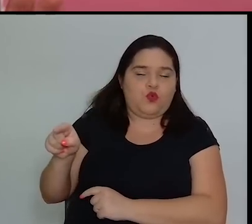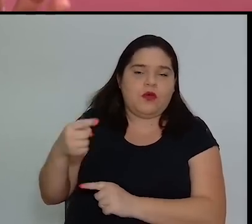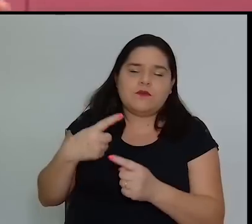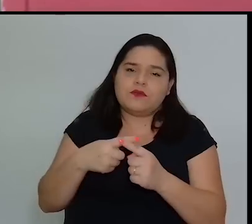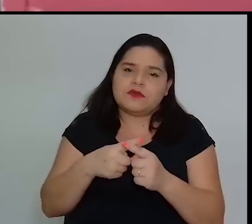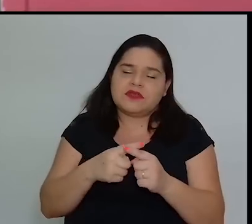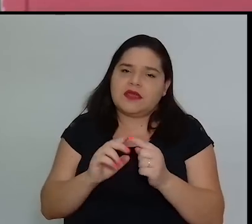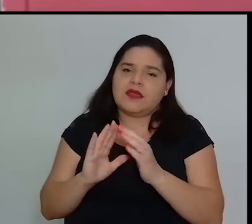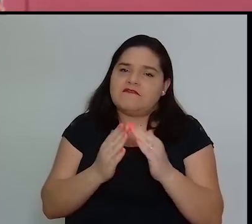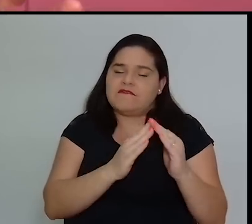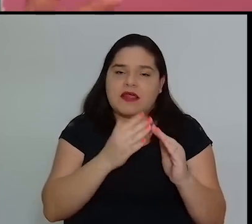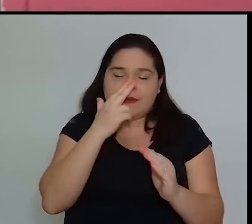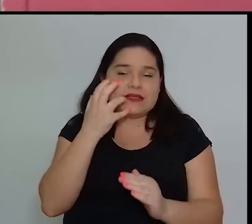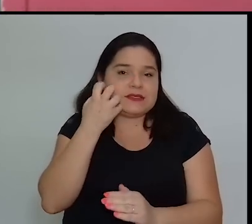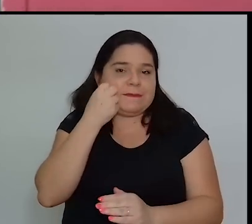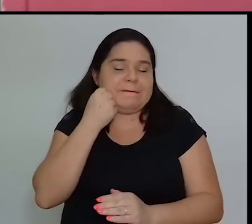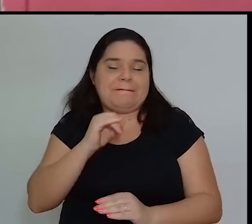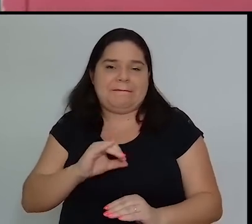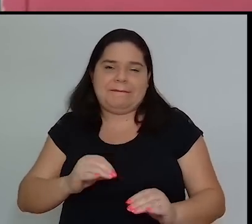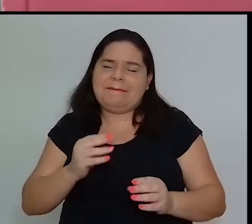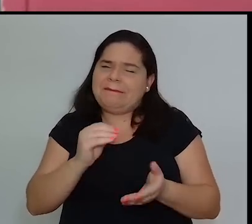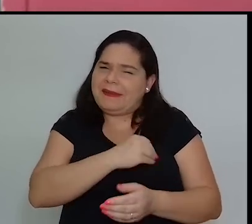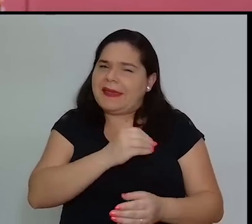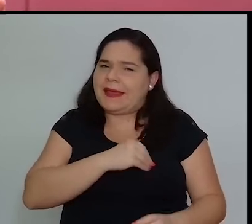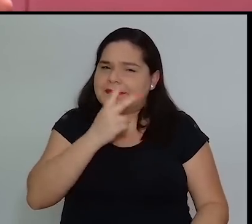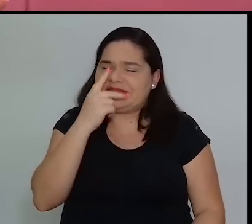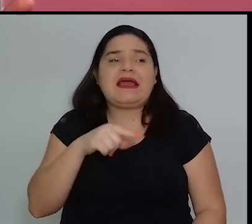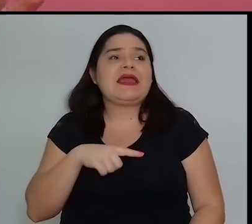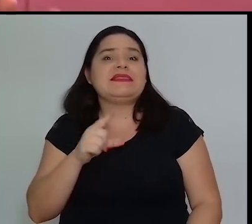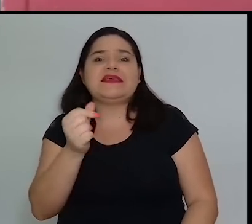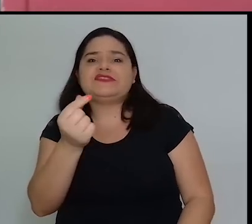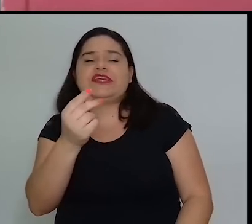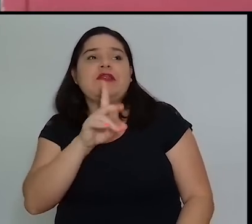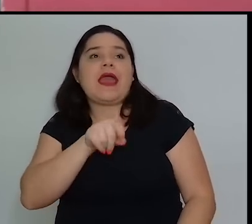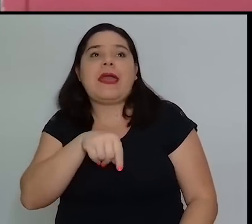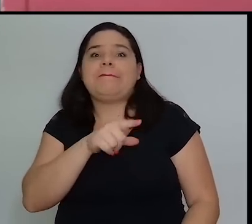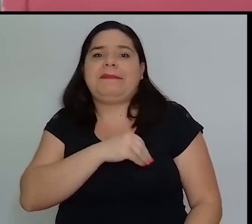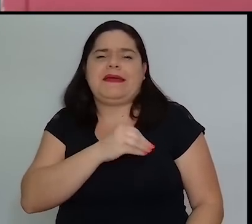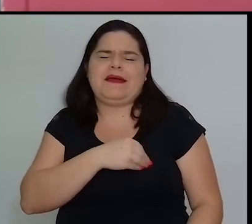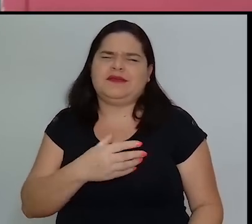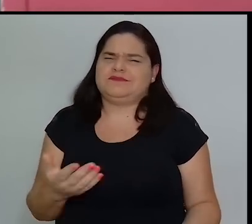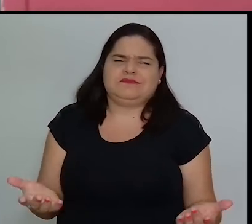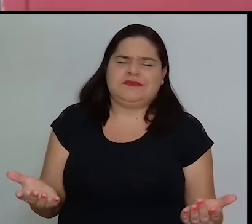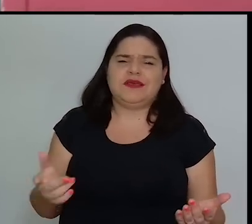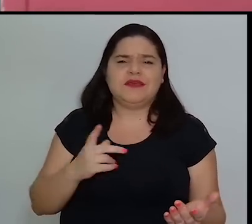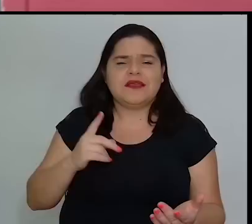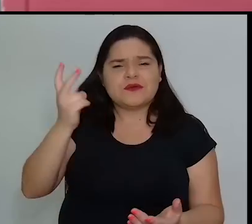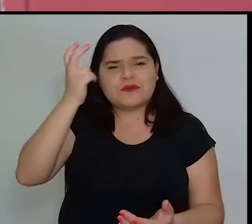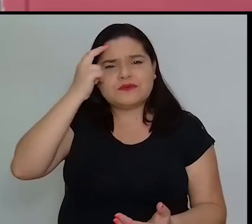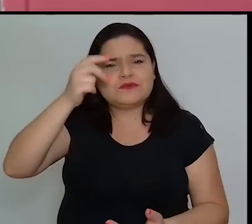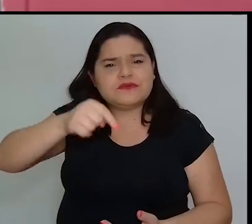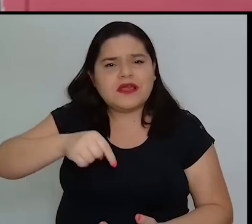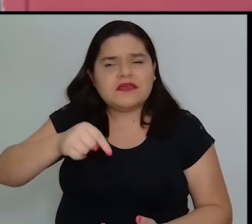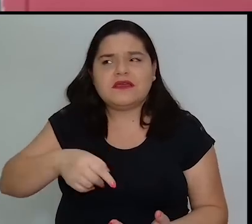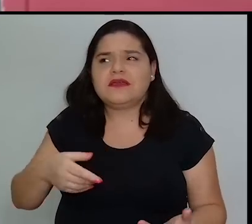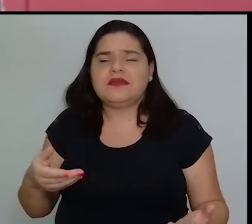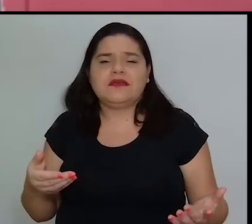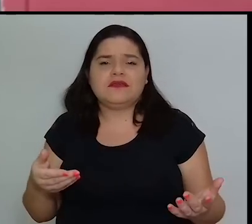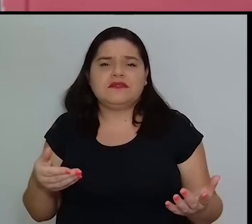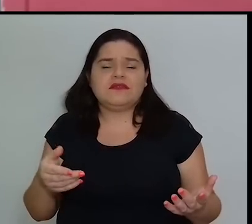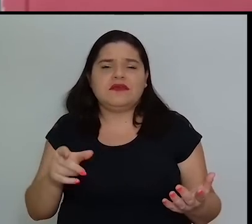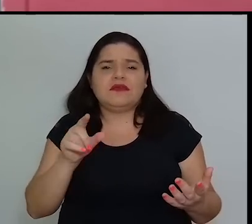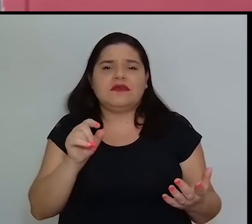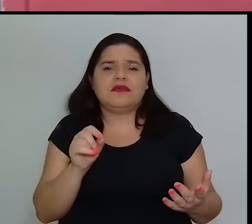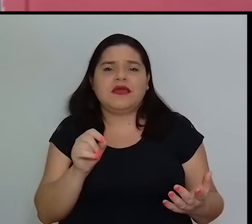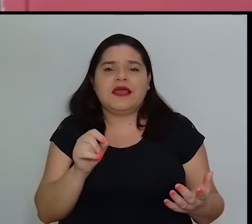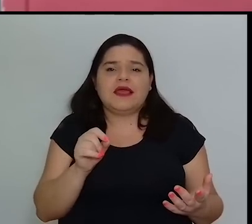favela é uma coisa meio que pecado né aliás no Brasil é um pouco isso quem tem dinheiro é meio que pecador quer dizer a gente tem a cultura aqui do do do da